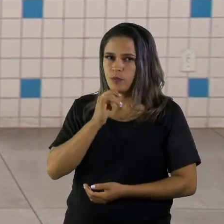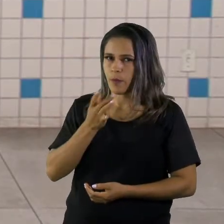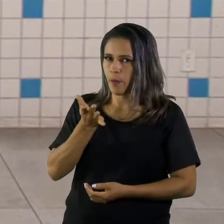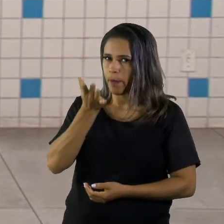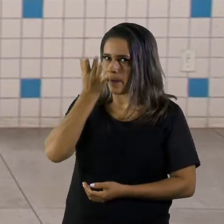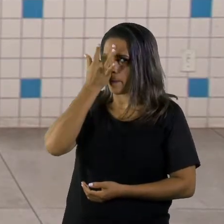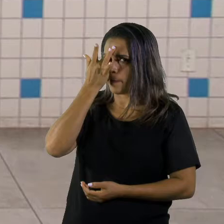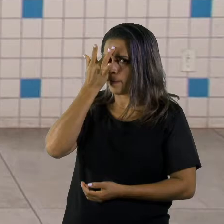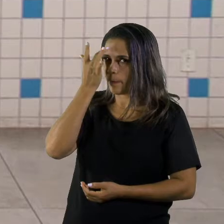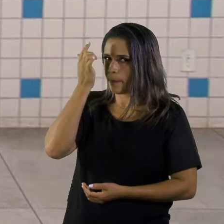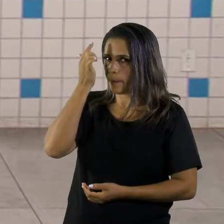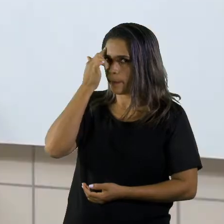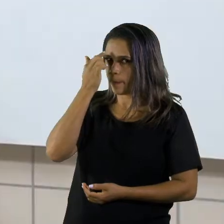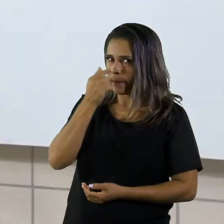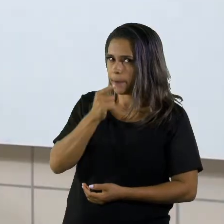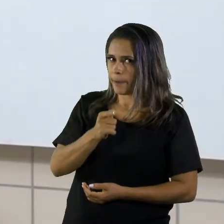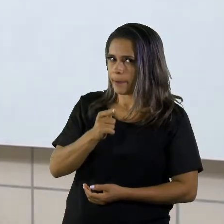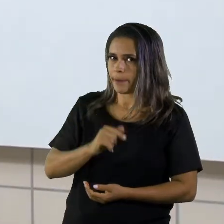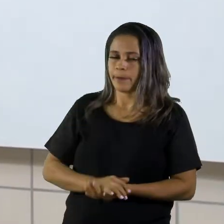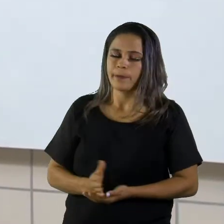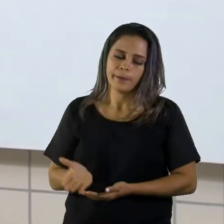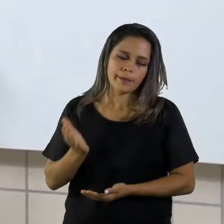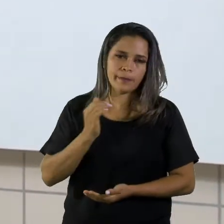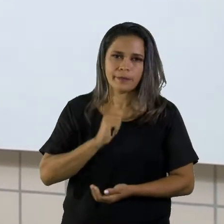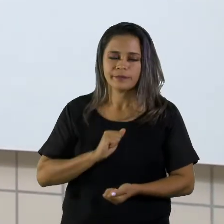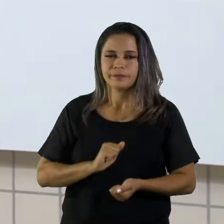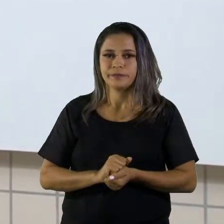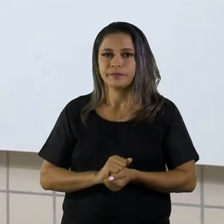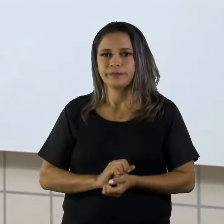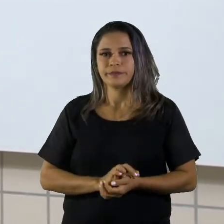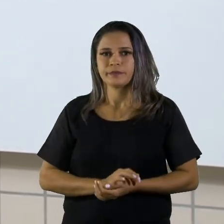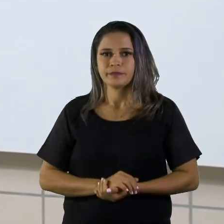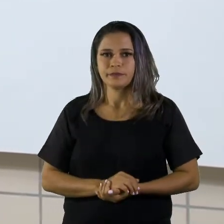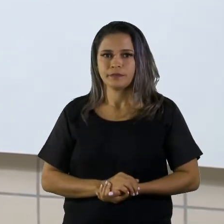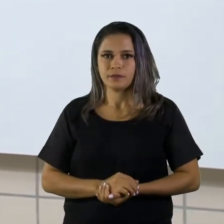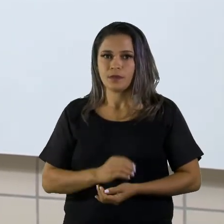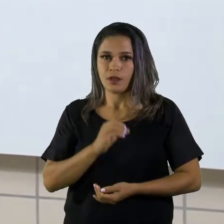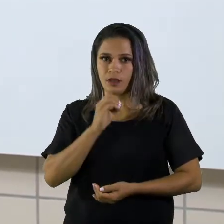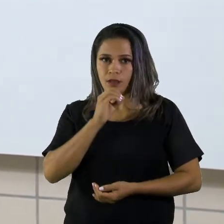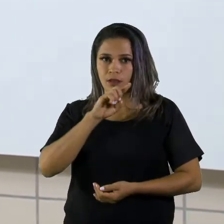na cabeça de vocês, ok? Vamos lá comigo então. Olha só,